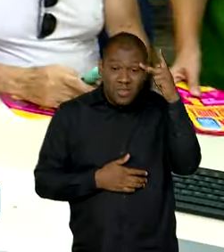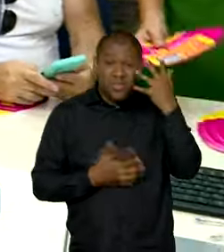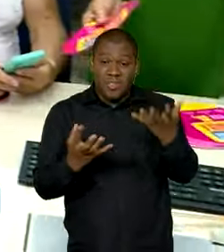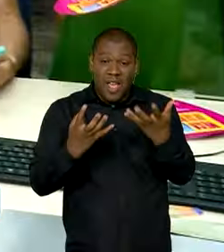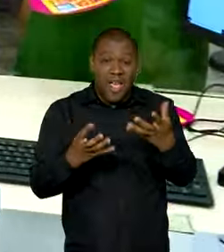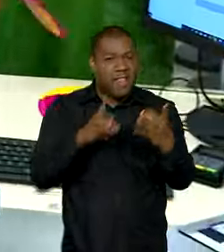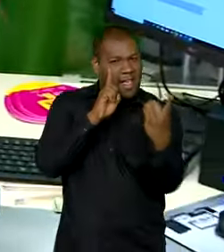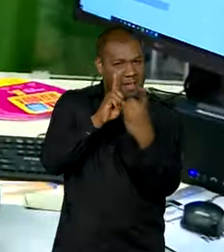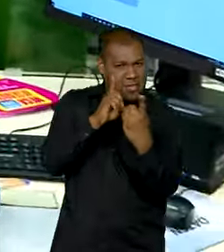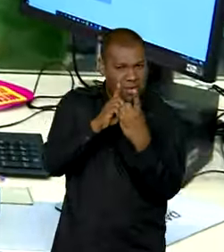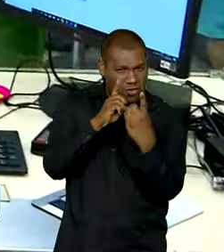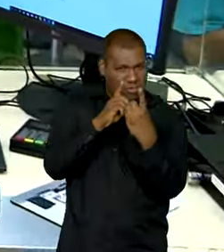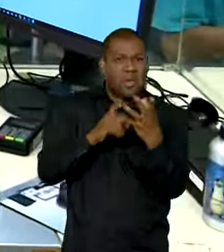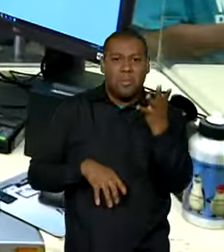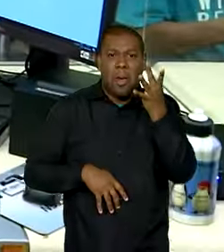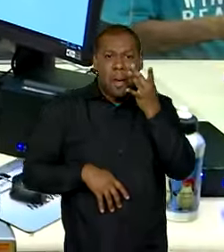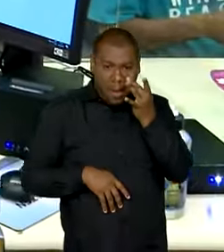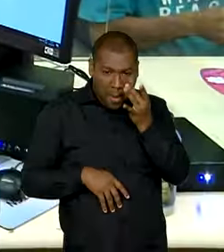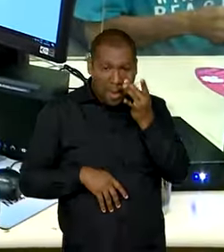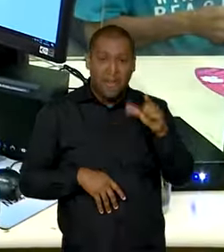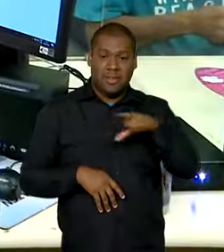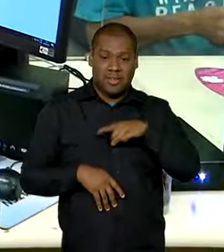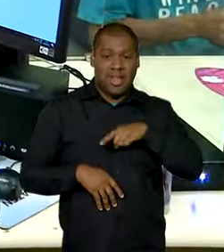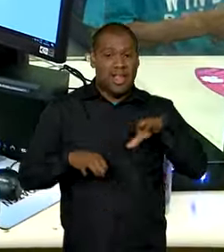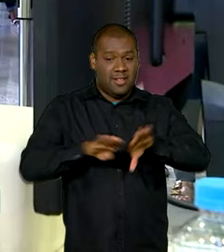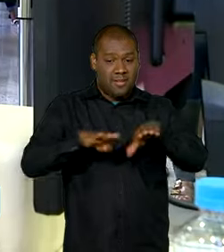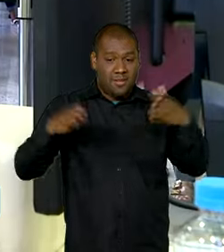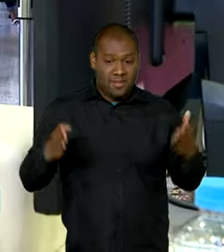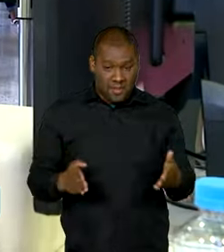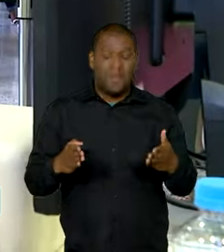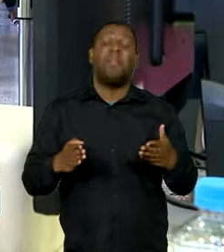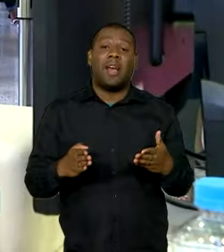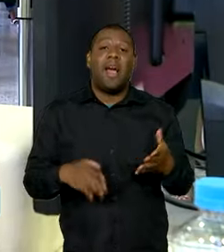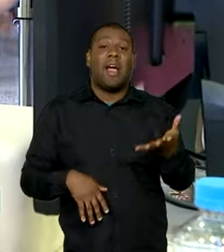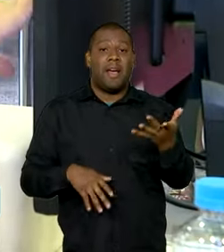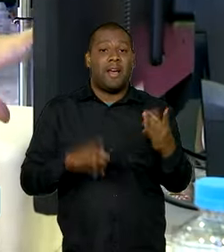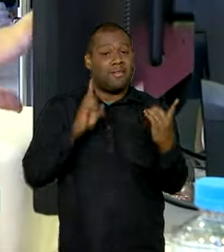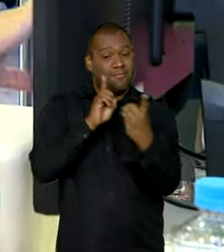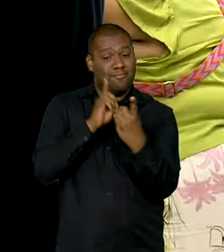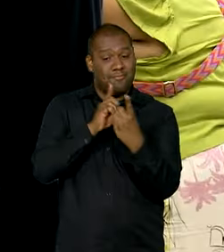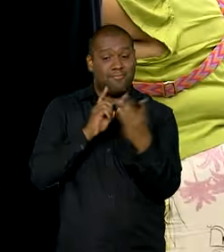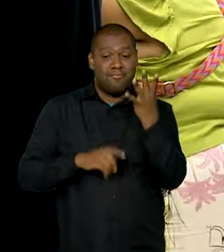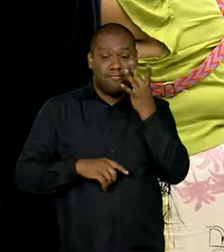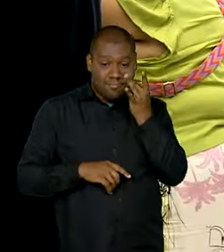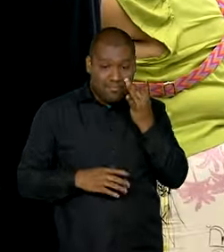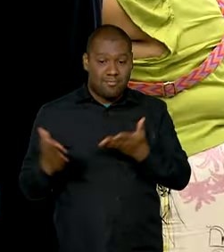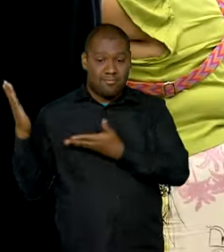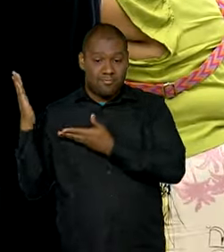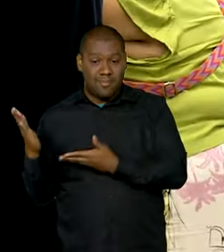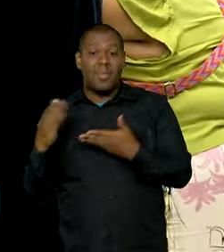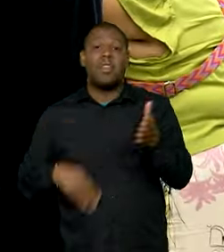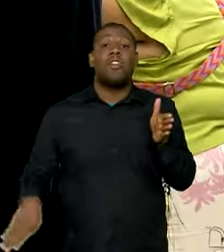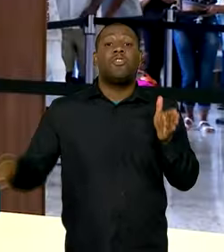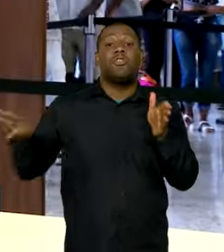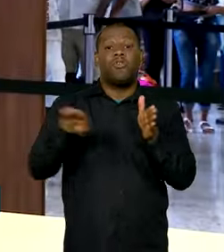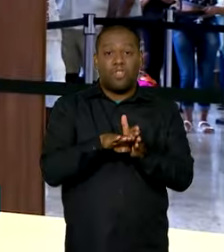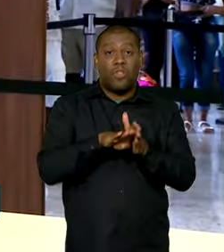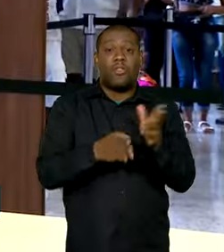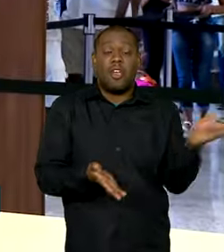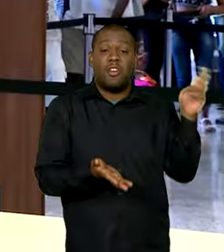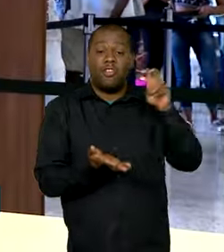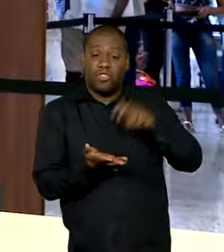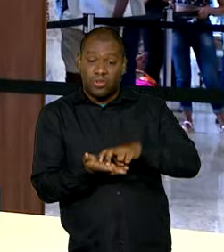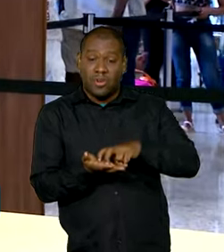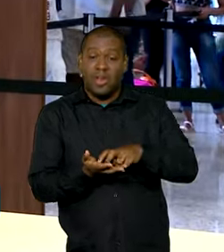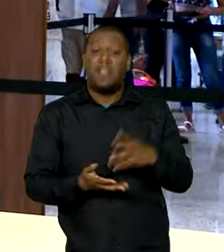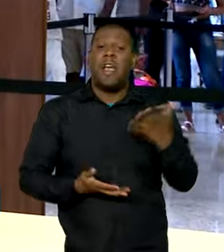olho, foram montados guichês de atendimento presencial. É o caso do seu Antônio. Ele chegou cedo no feirão para garantir